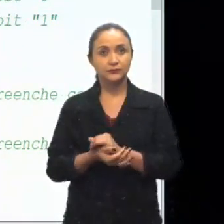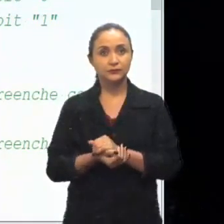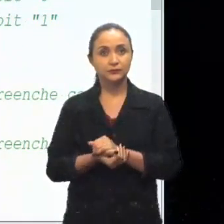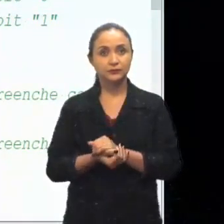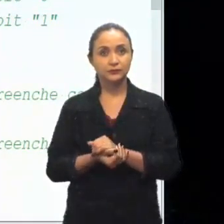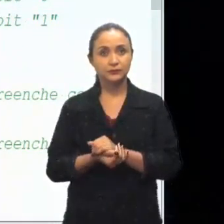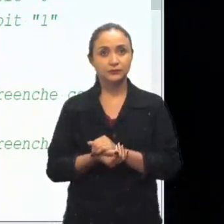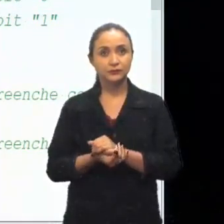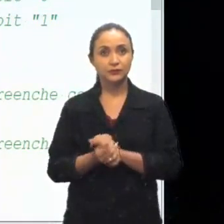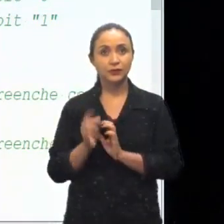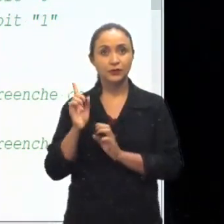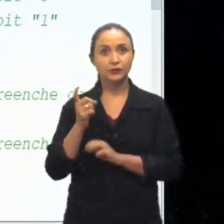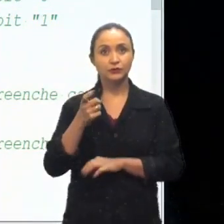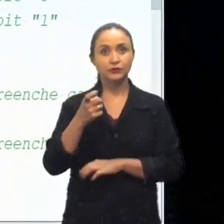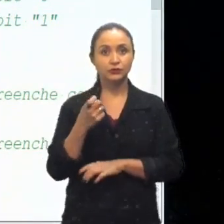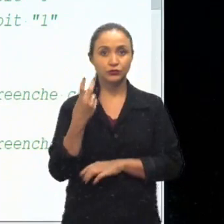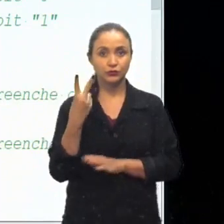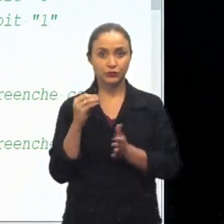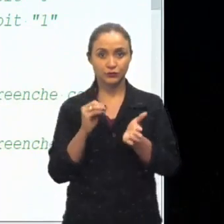esse sinal x2.